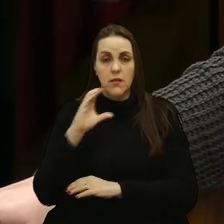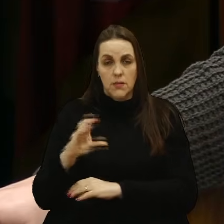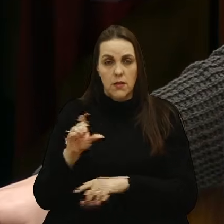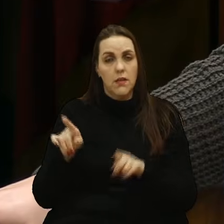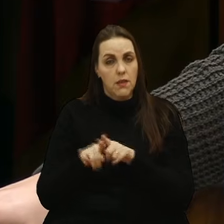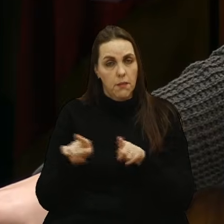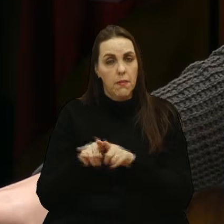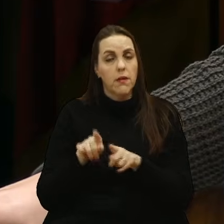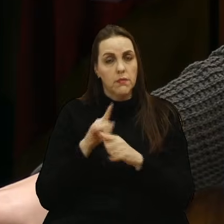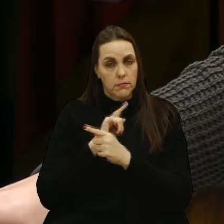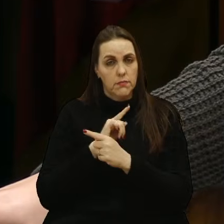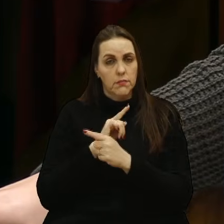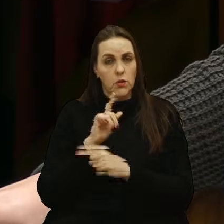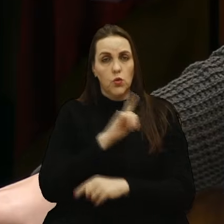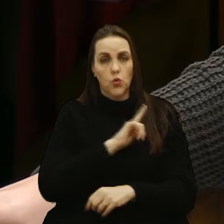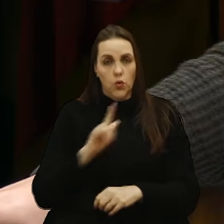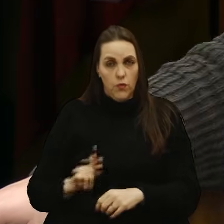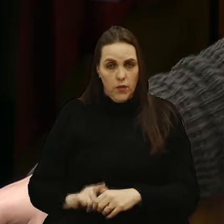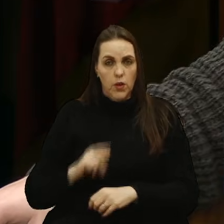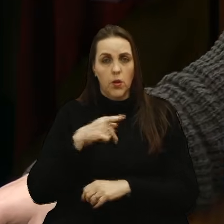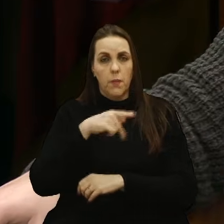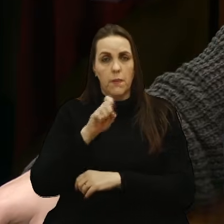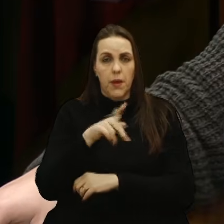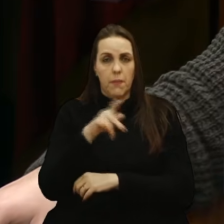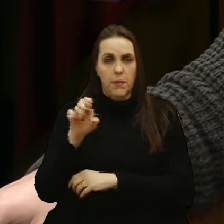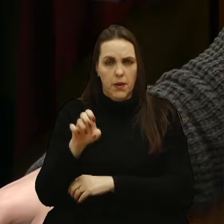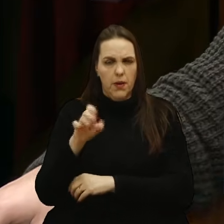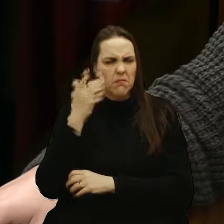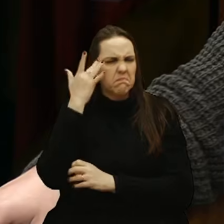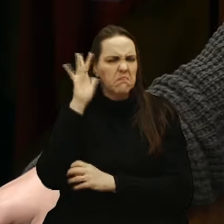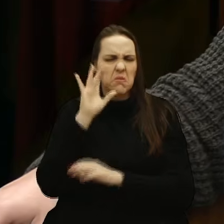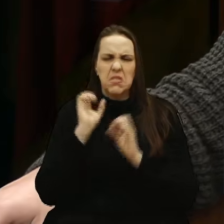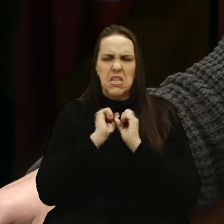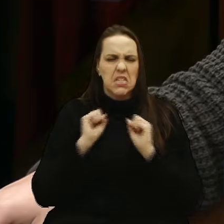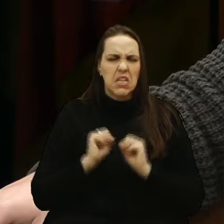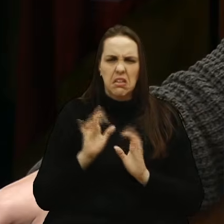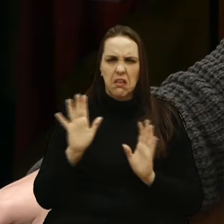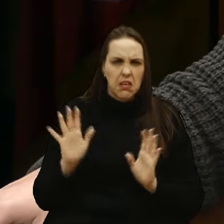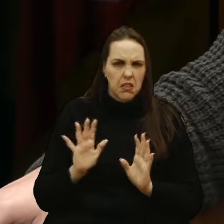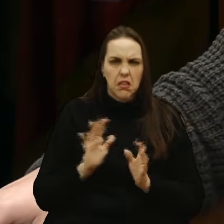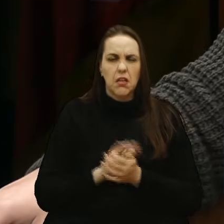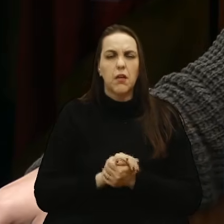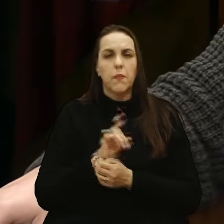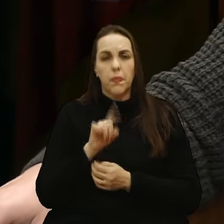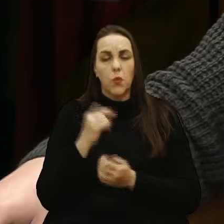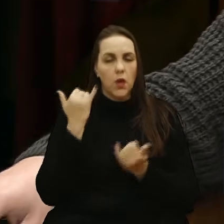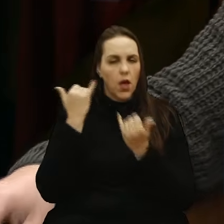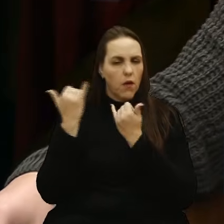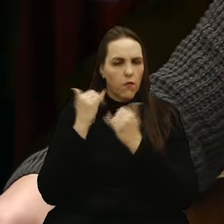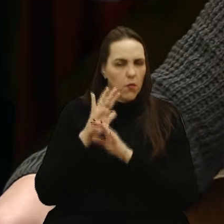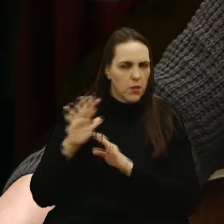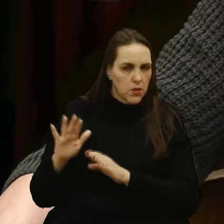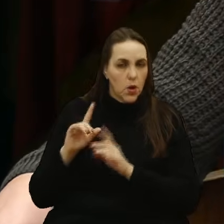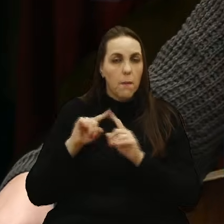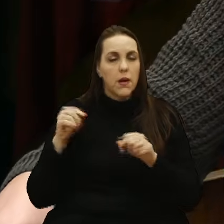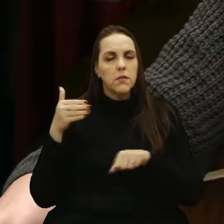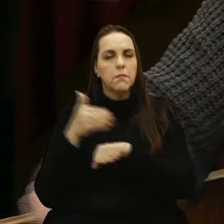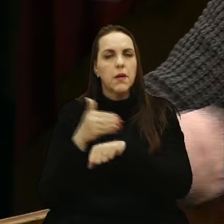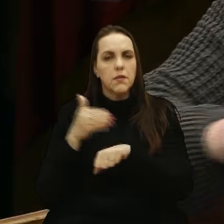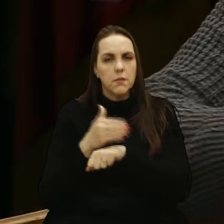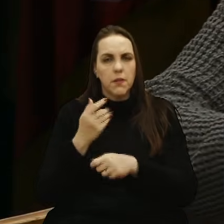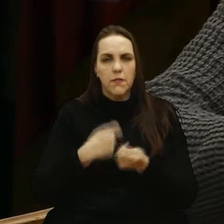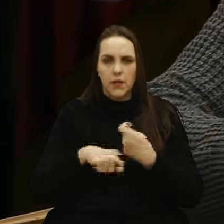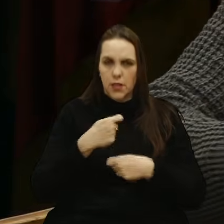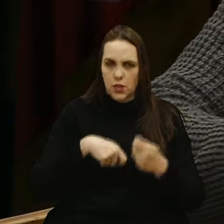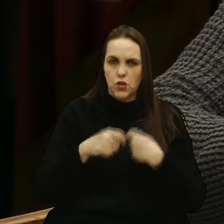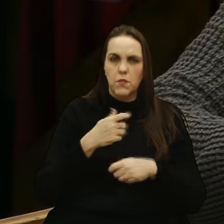também do governo Pepe, eu não sei em qual secretaria, não busquei essa informação, mas fazia parte da